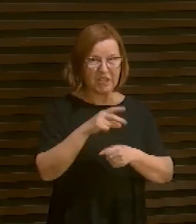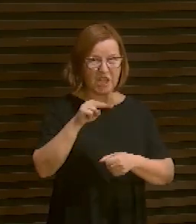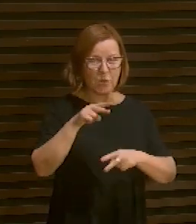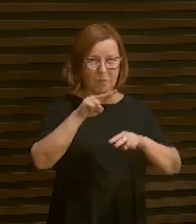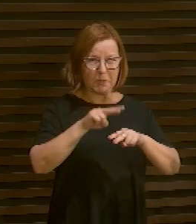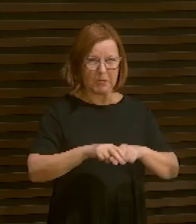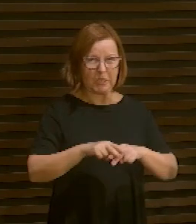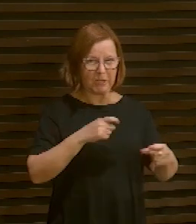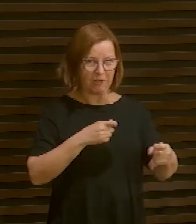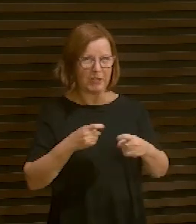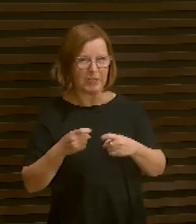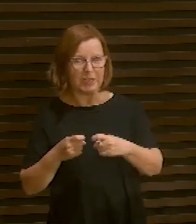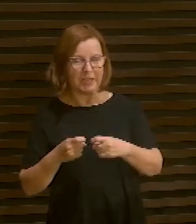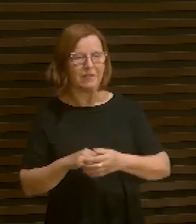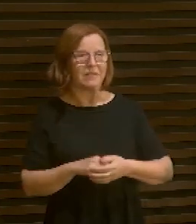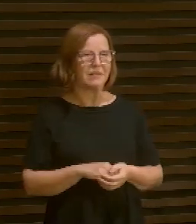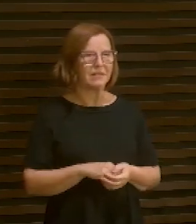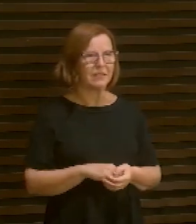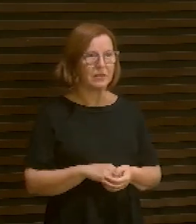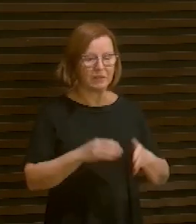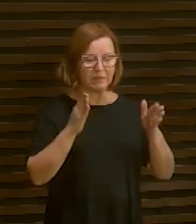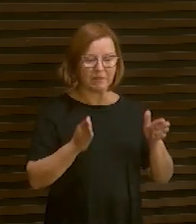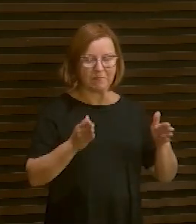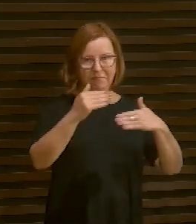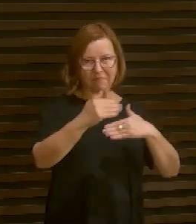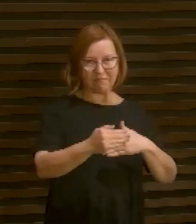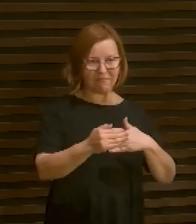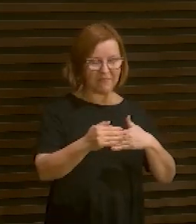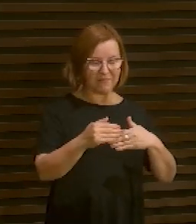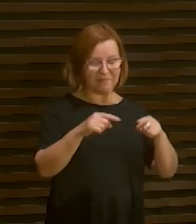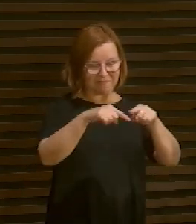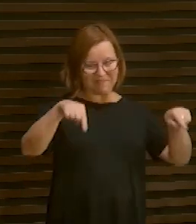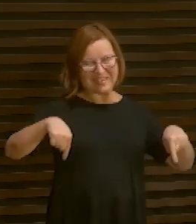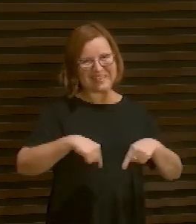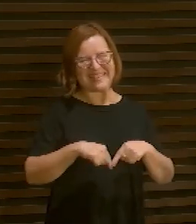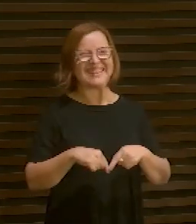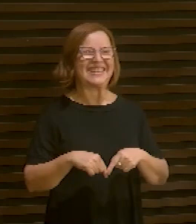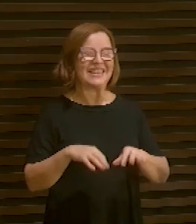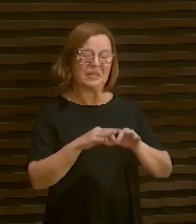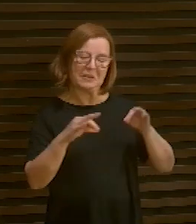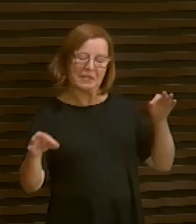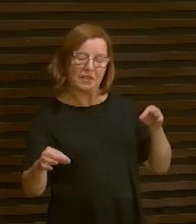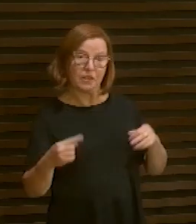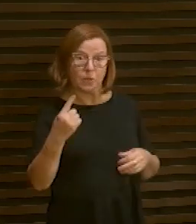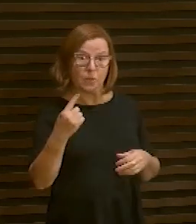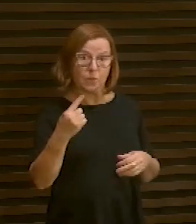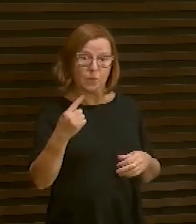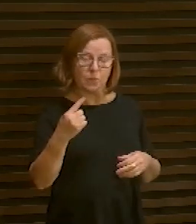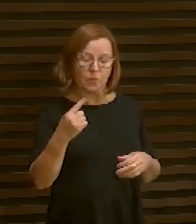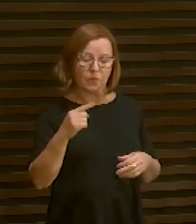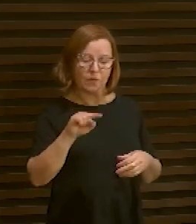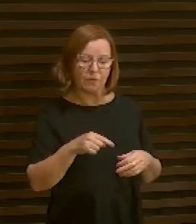Norte, em uma cela que media aproximadamente 1,30 m